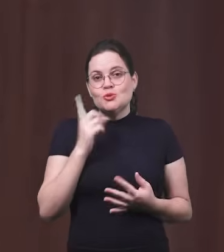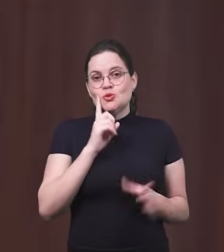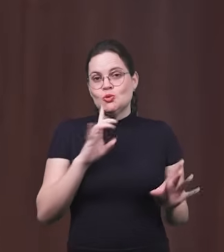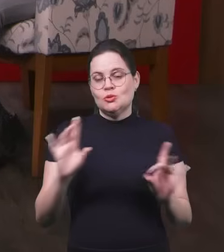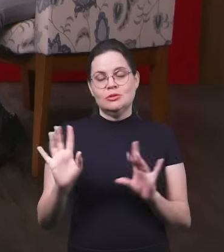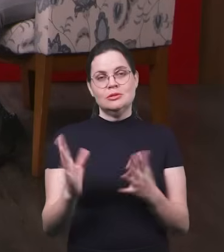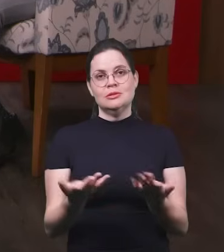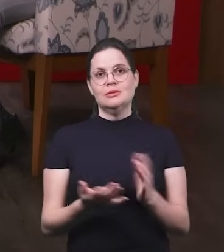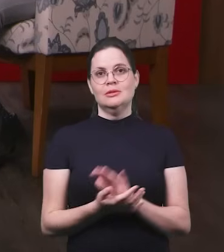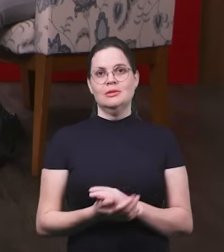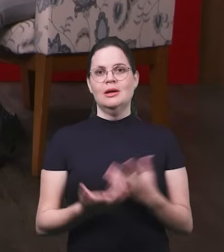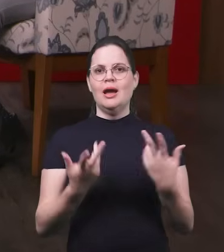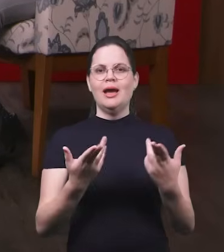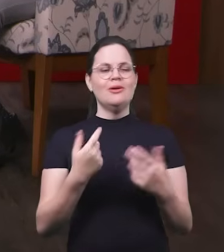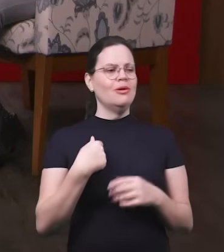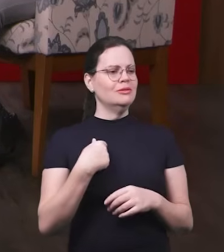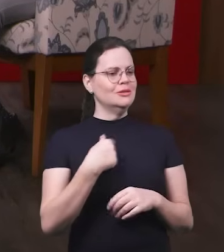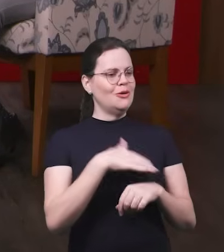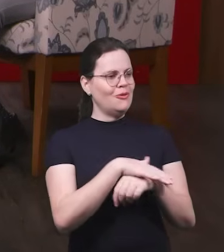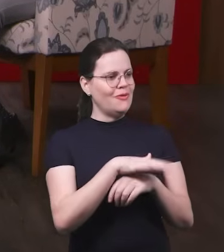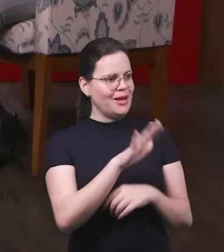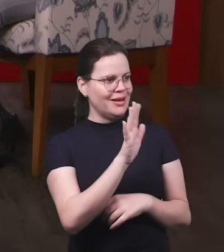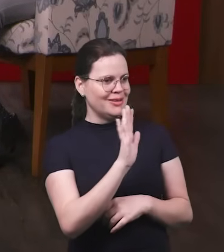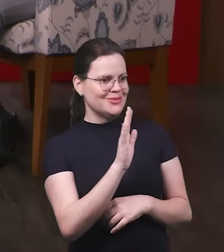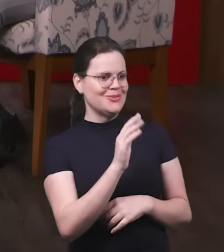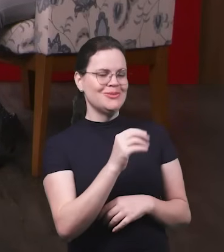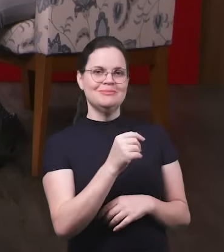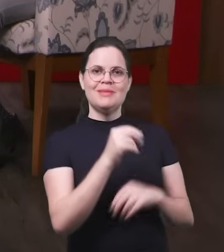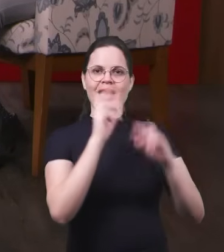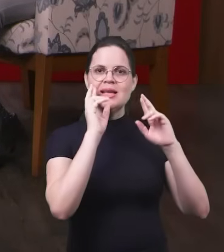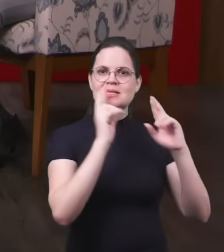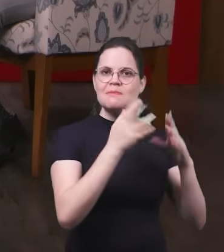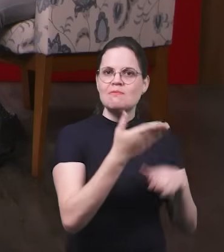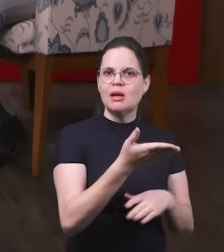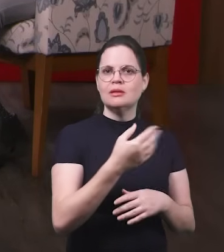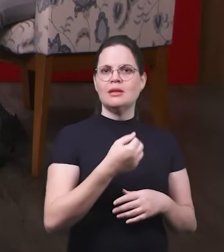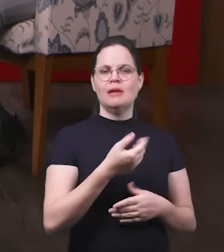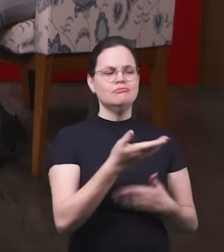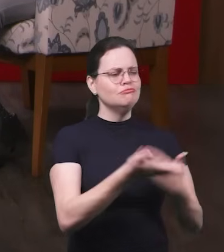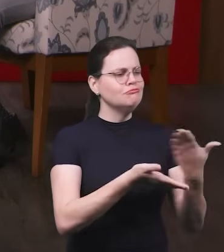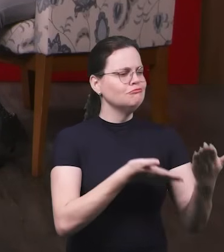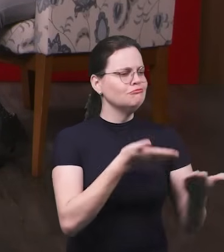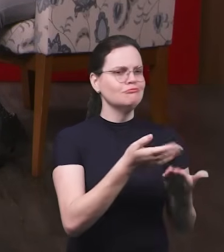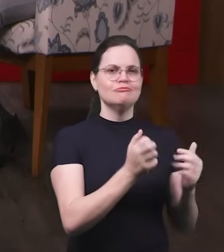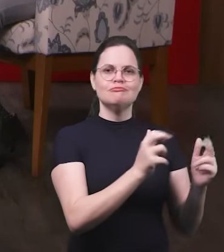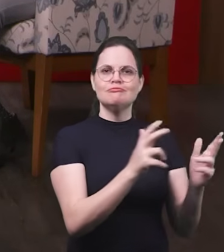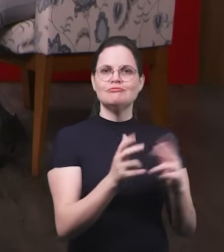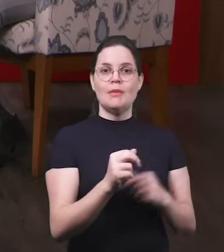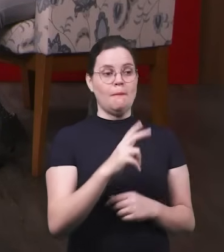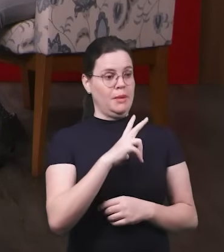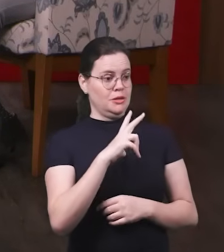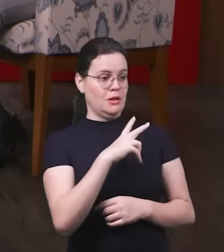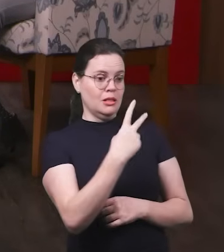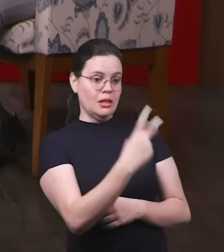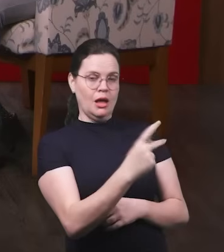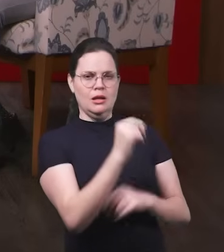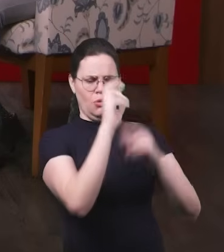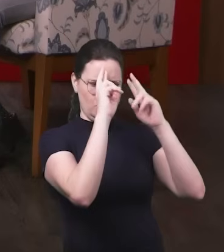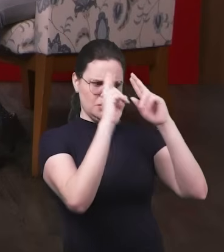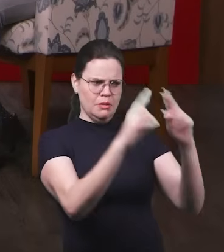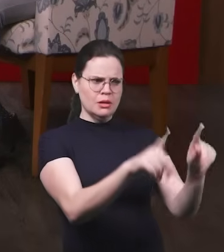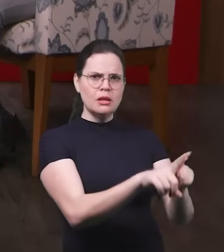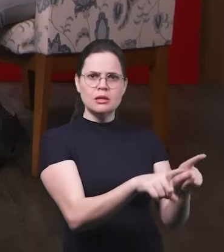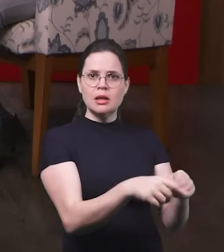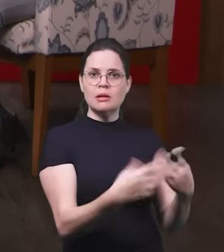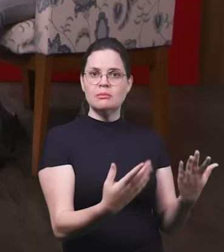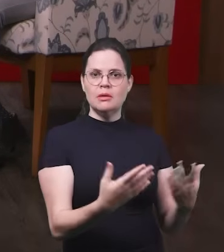como fala com o outro, é respeitar o limite do outro dentro da casa, respeitar a privacidade do outro,